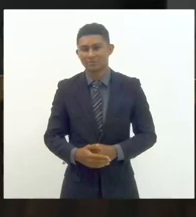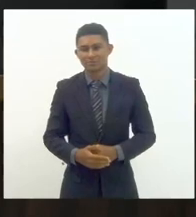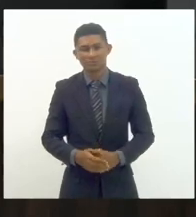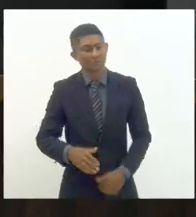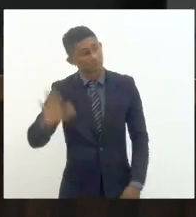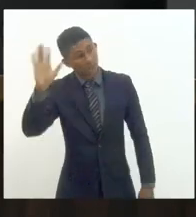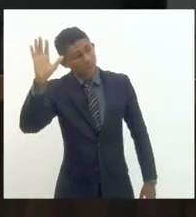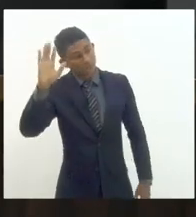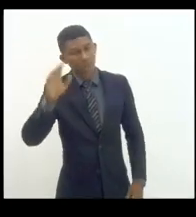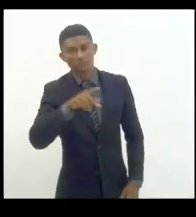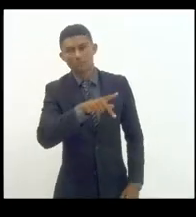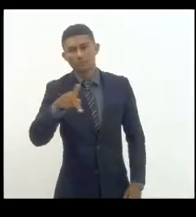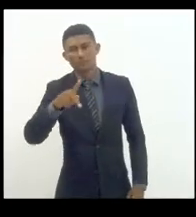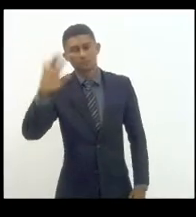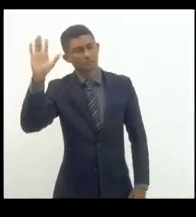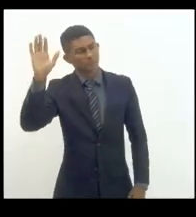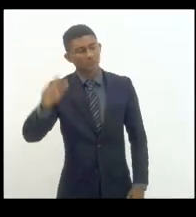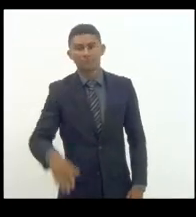Presidente. Oi.